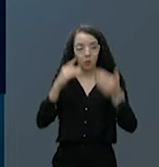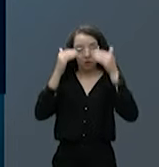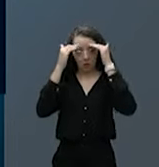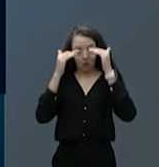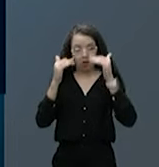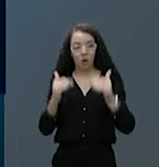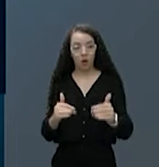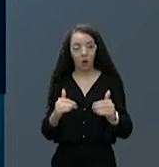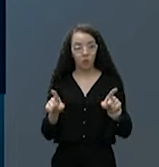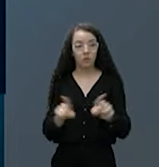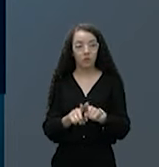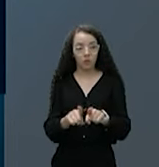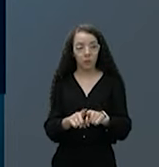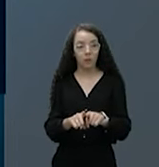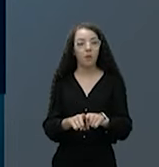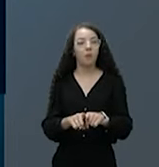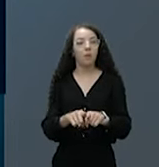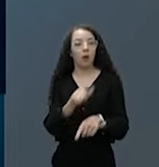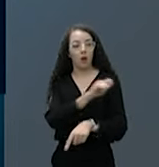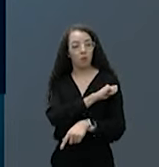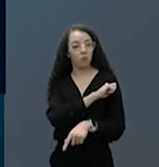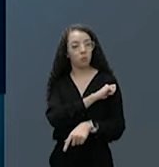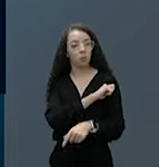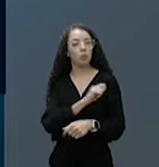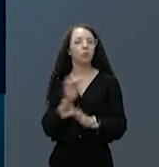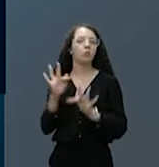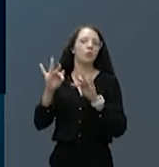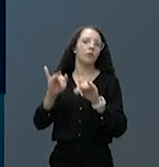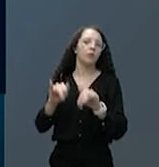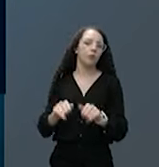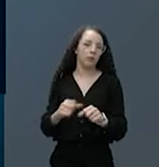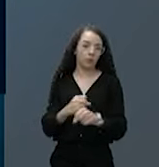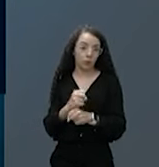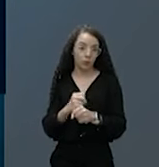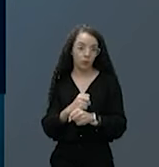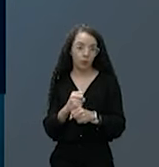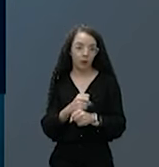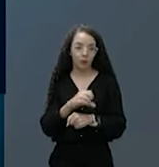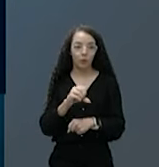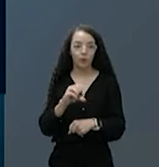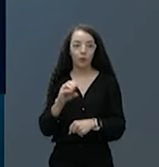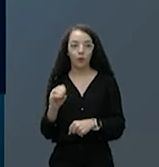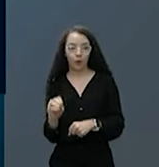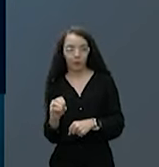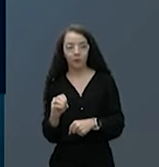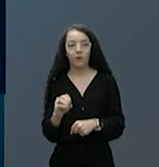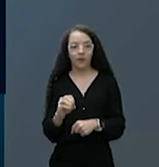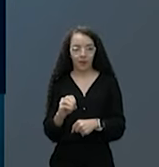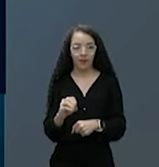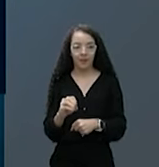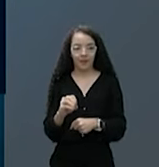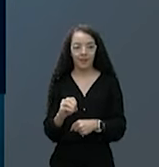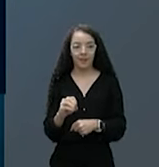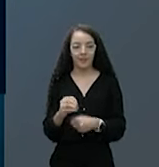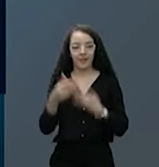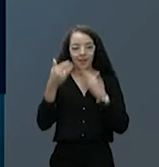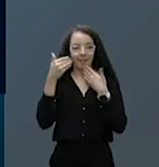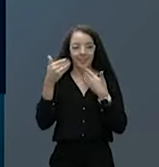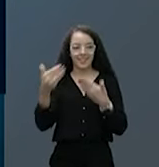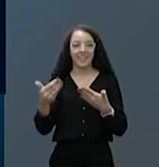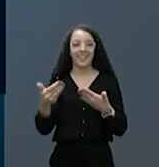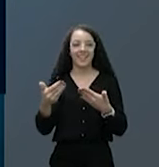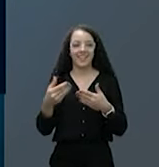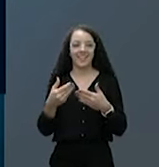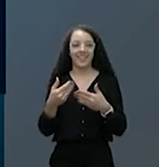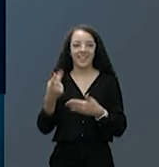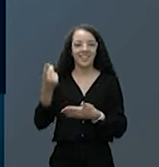aluno na graduação longínquo, década de 90, mas faço questão de fazer essa menção a Vossa Excelência. O longínquo é por minha parte,